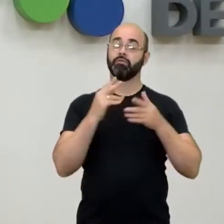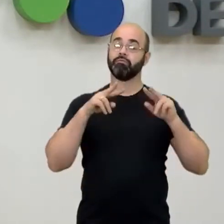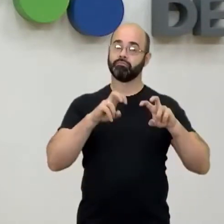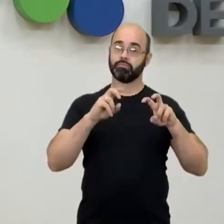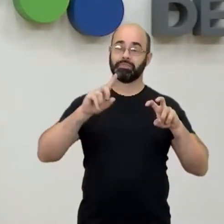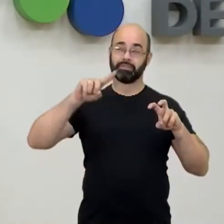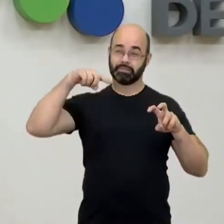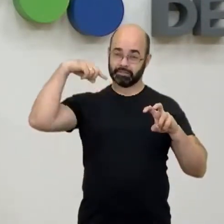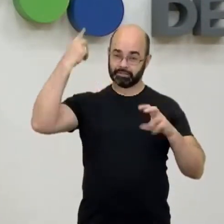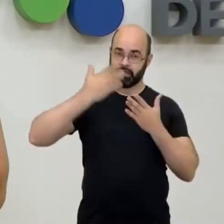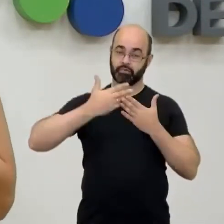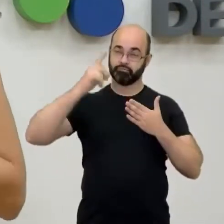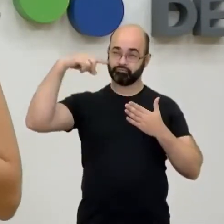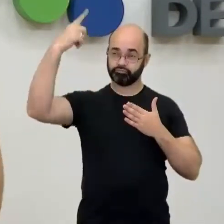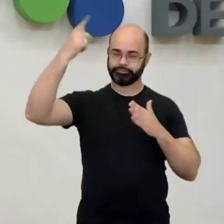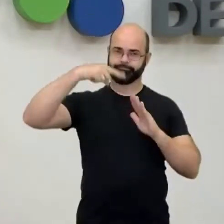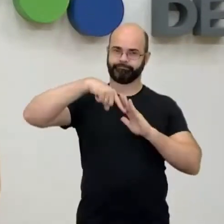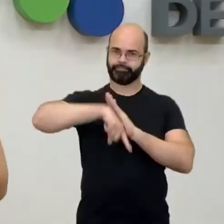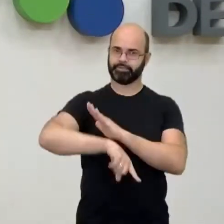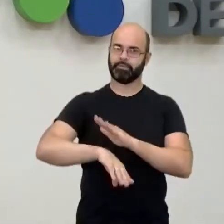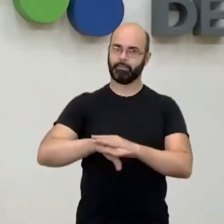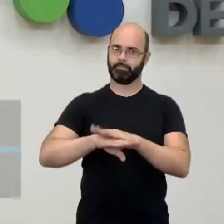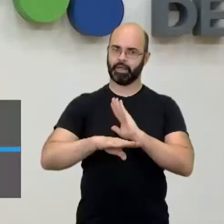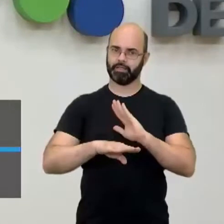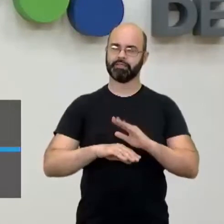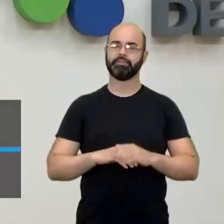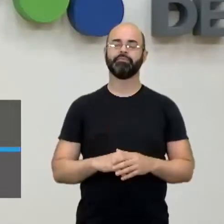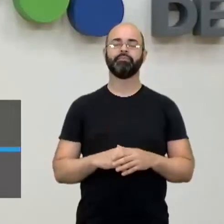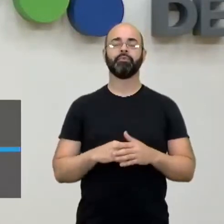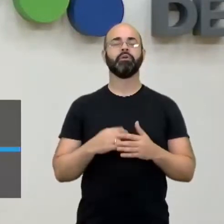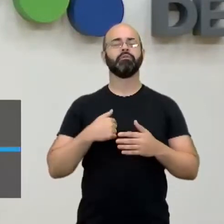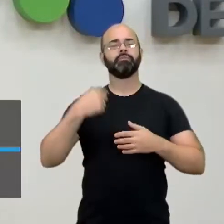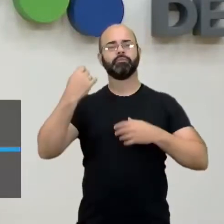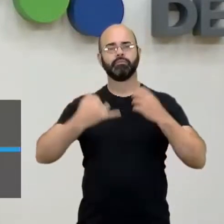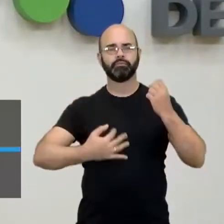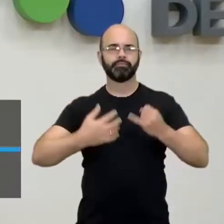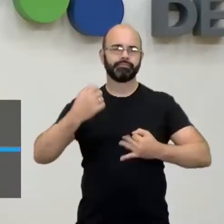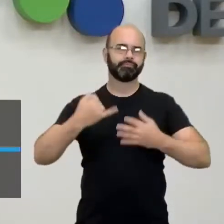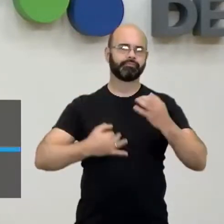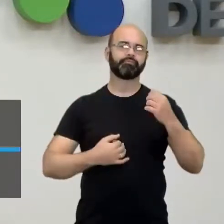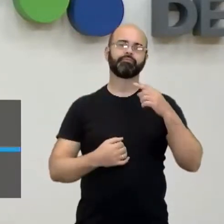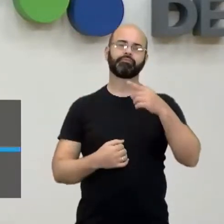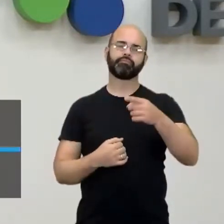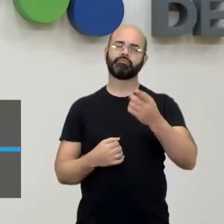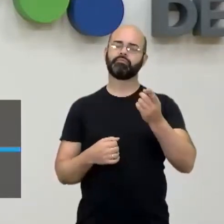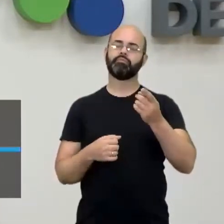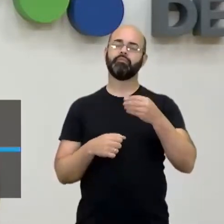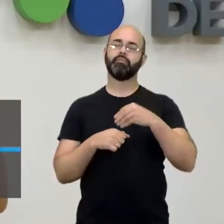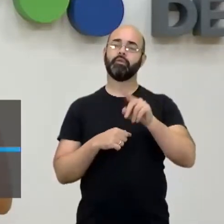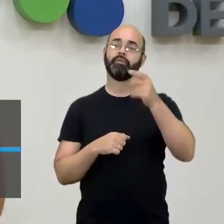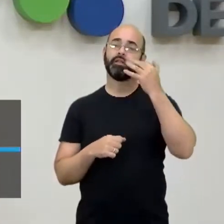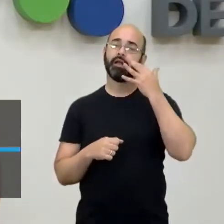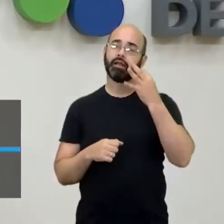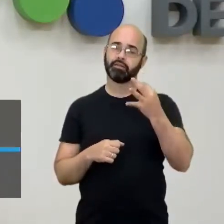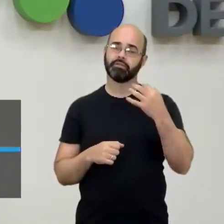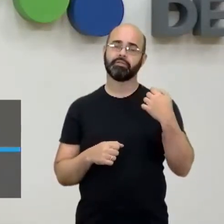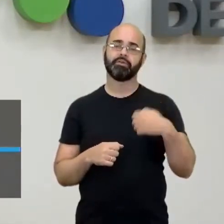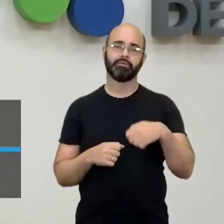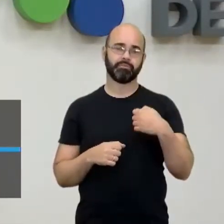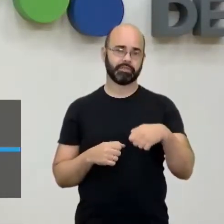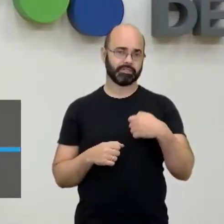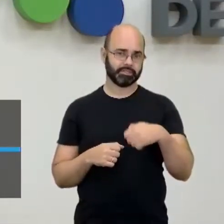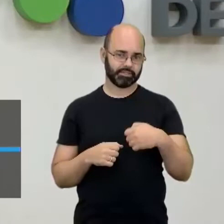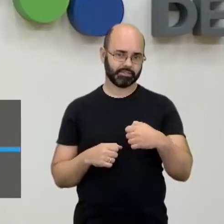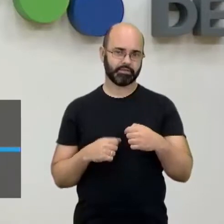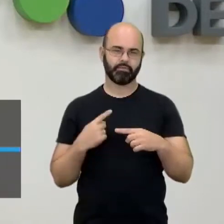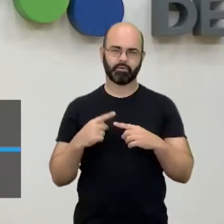Então, quando eu estiver contando, além de você prestar atenção na história, eu vou trazer alguns outros elementos, tá? Para que eu não fique só na história. Eu